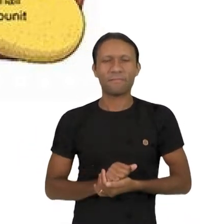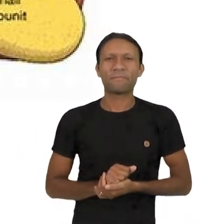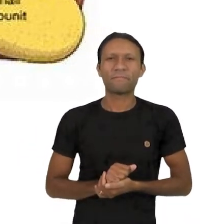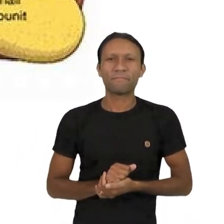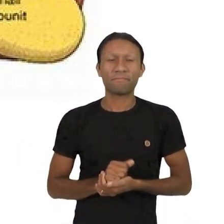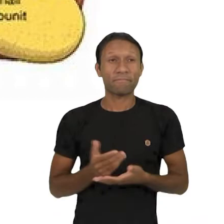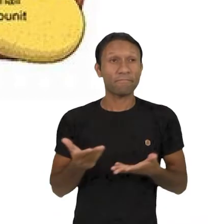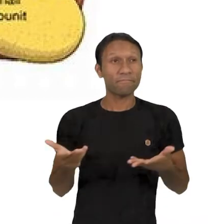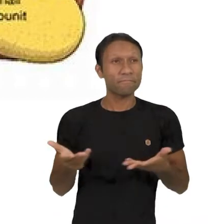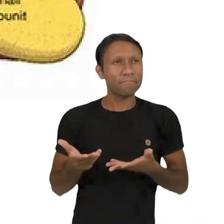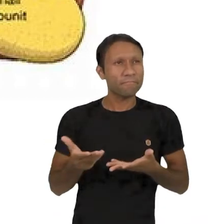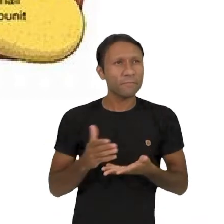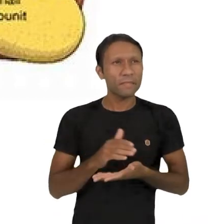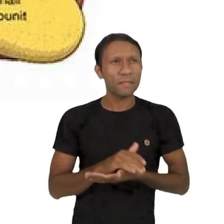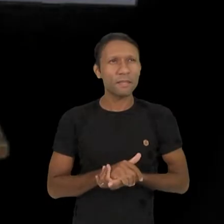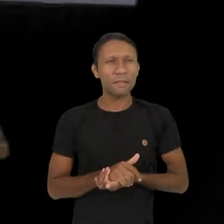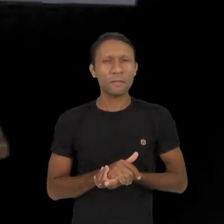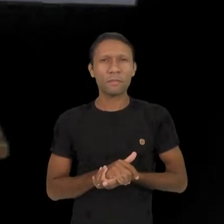Agora,